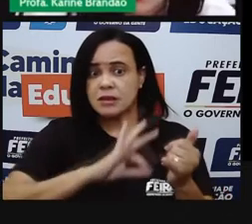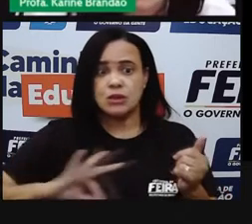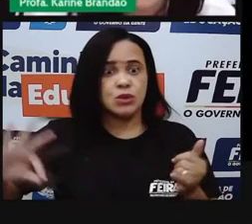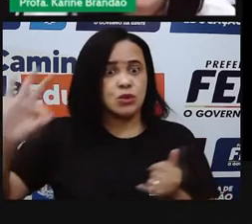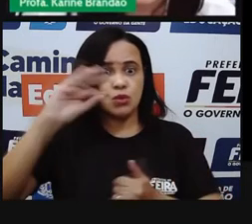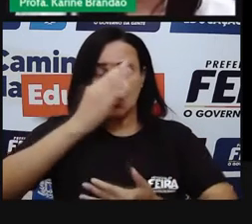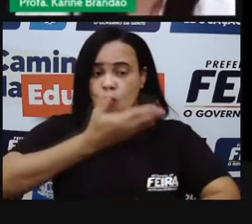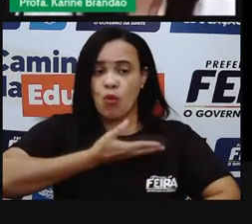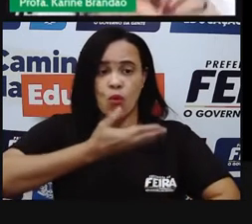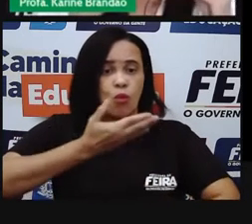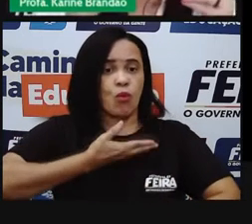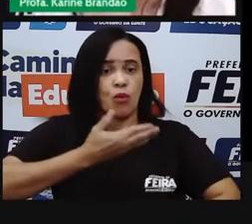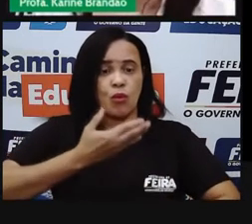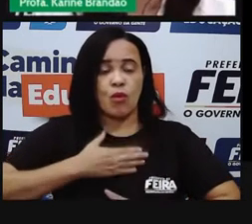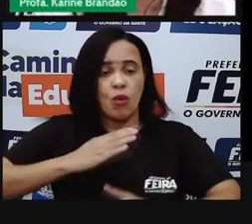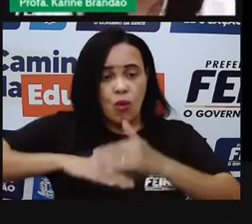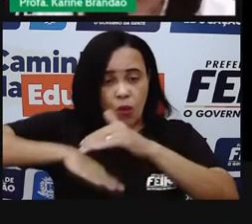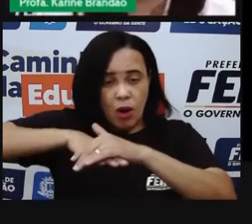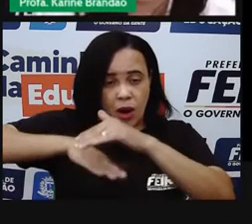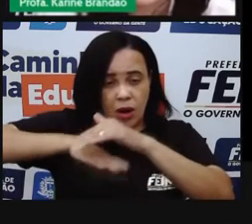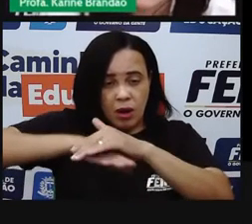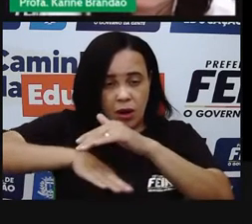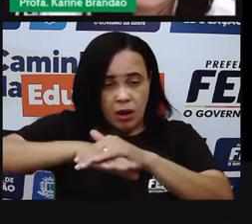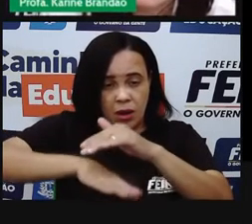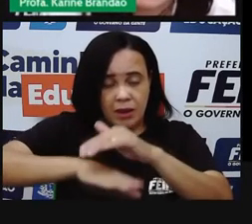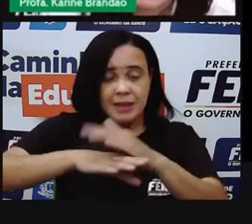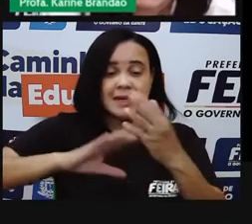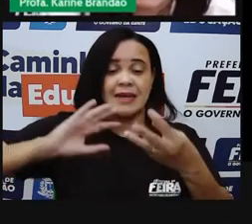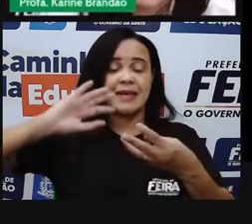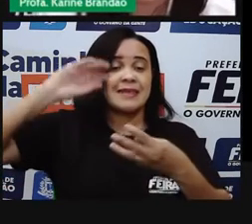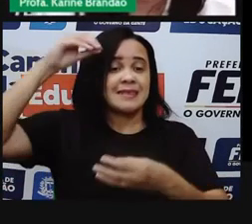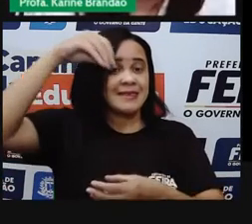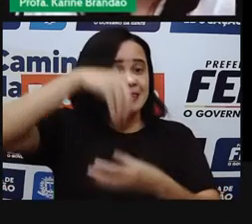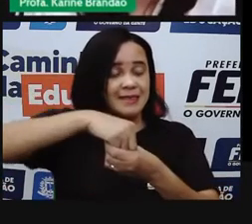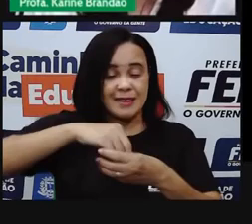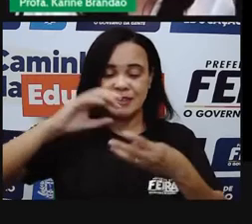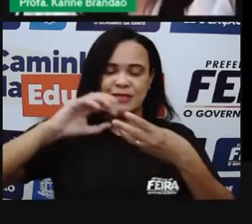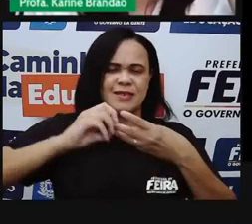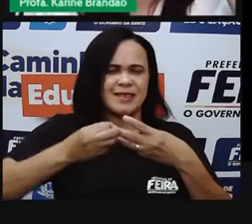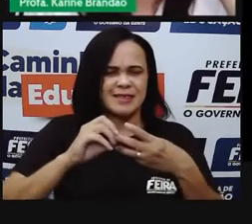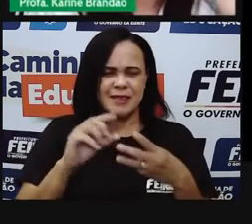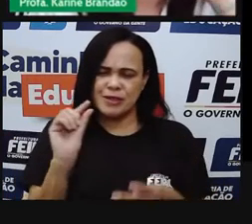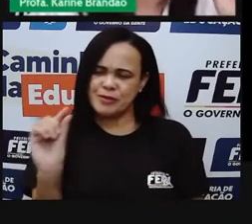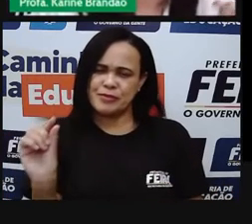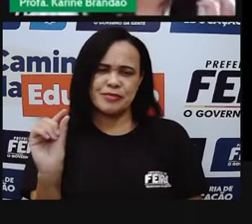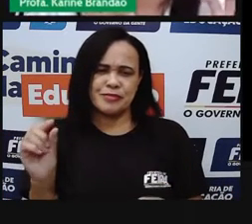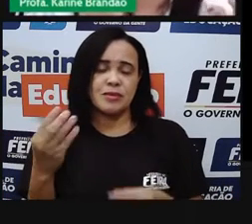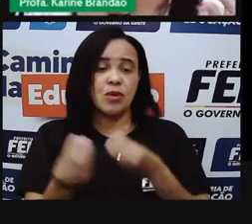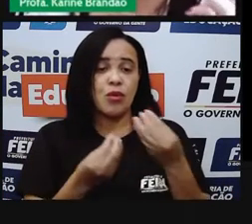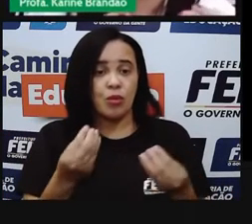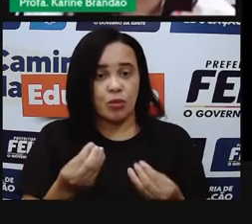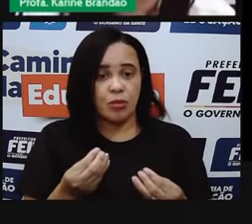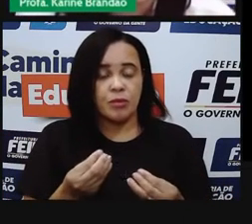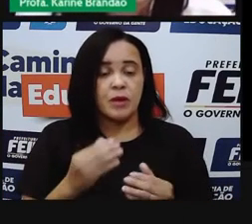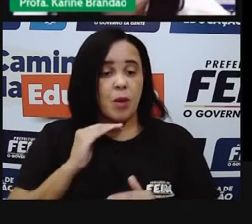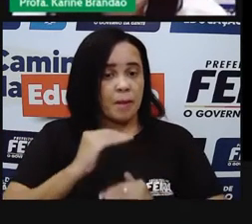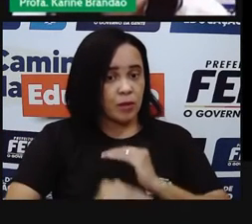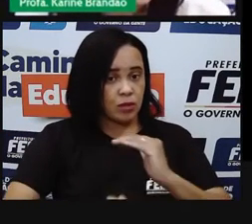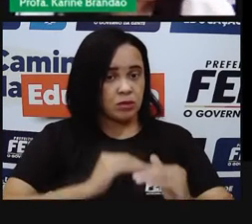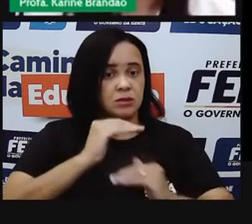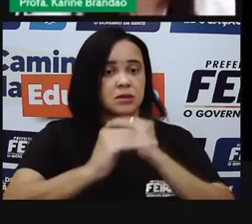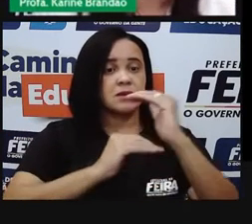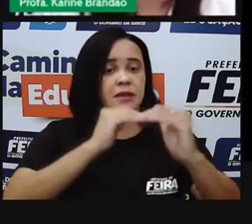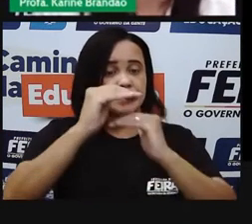nosso corpo, vão estar guardadas dentro dessa célula tão pequenininha? Existe um processo que a gente chama de